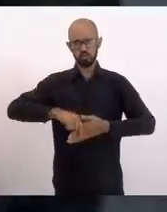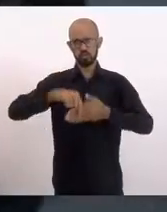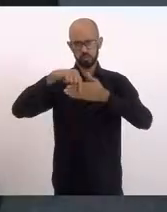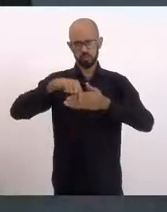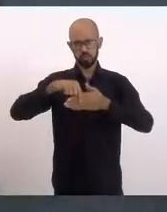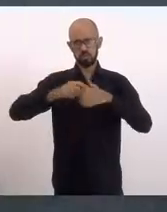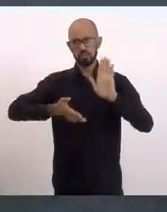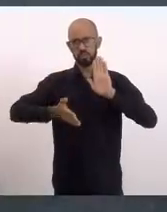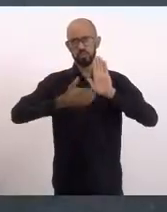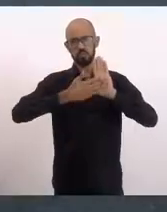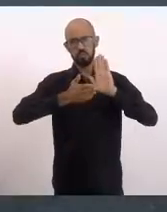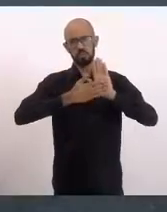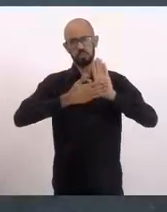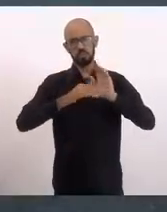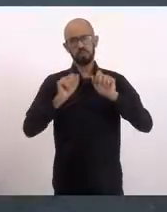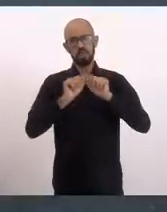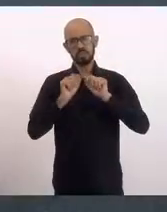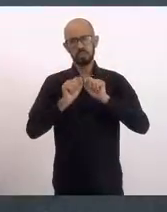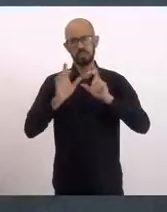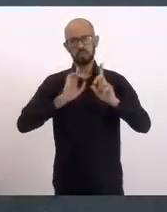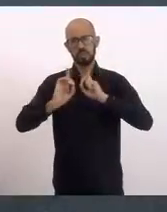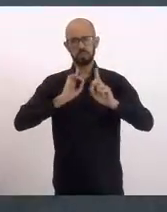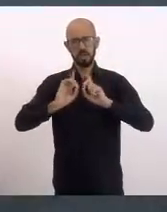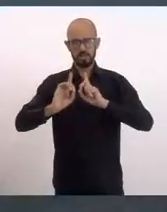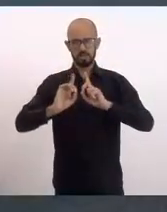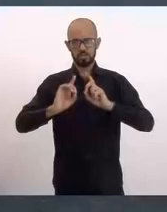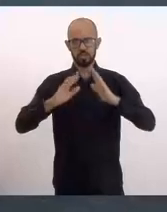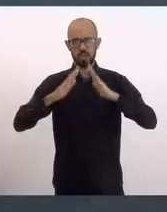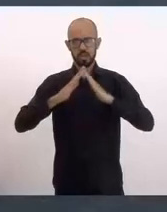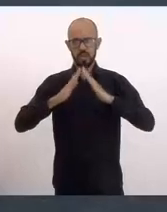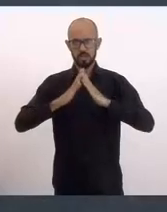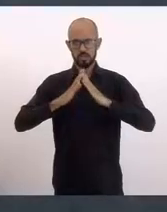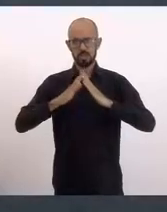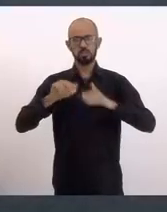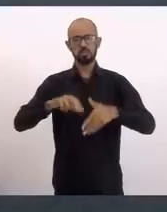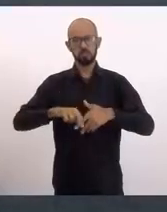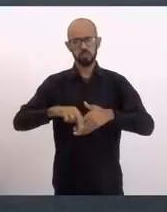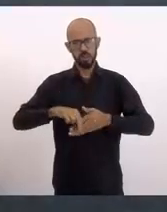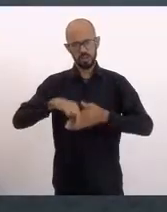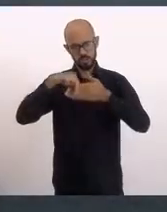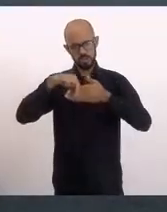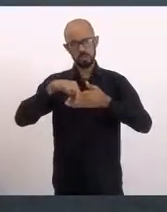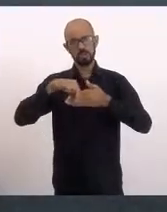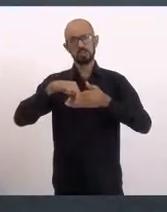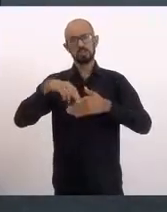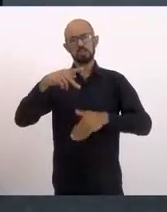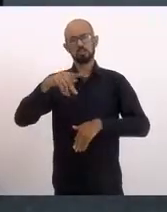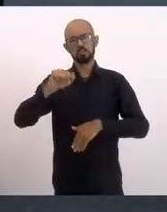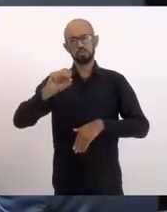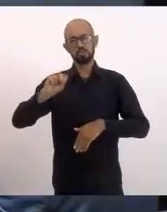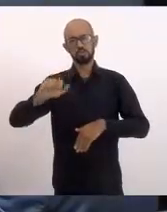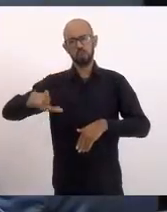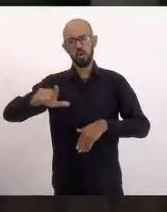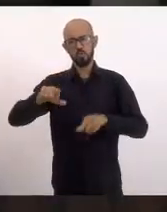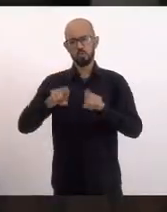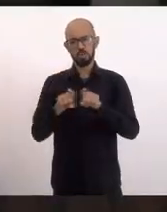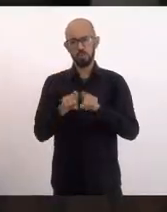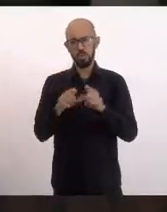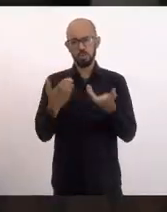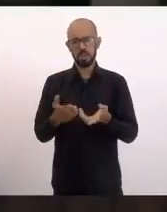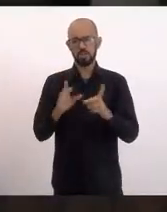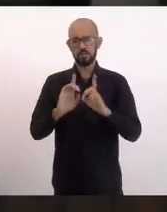fazer o bom debate que essa casa traz. Então, a liderança do PSOL também opta por fazer o debate. Obrigada. Então, vamos